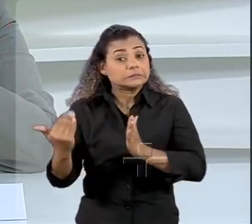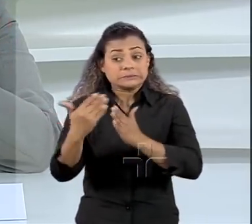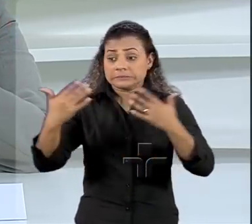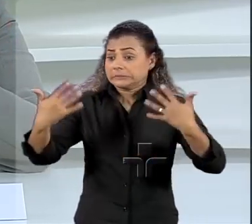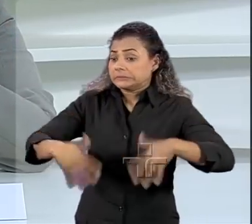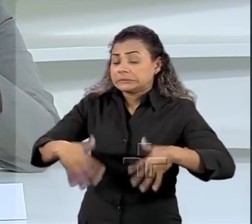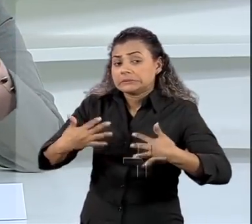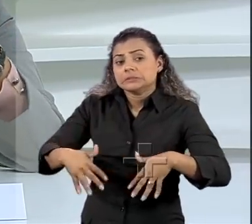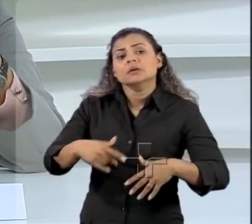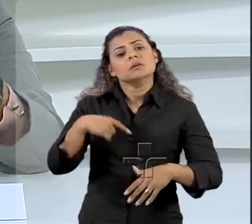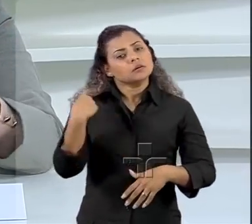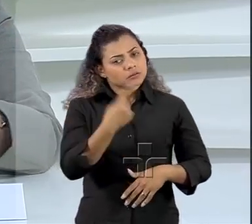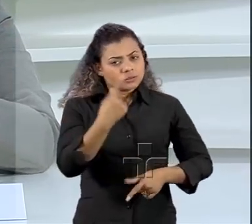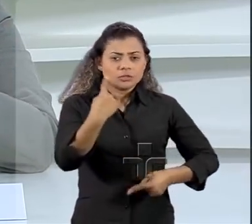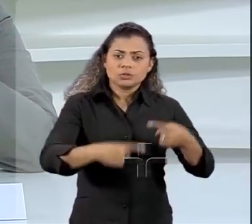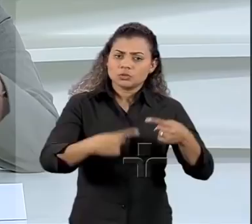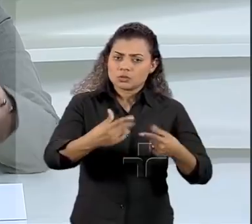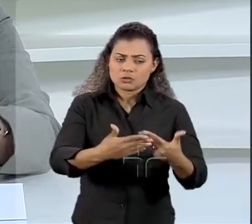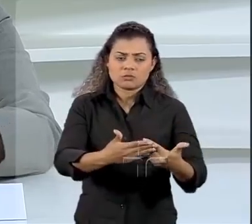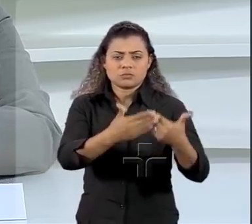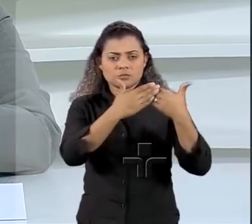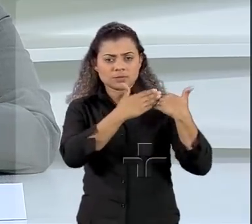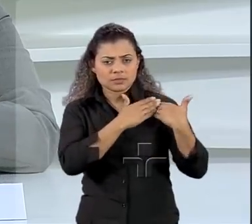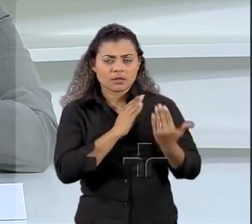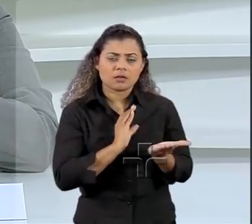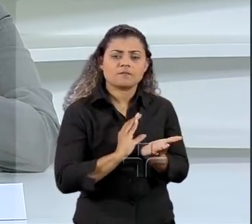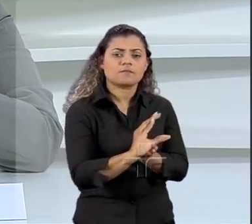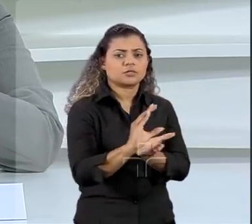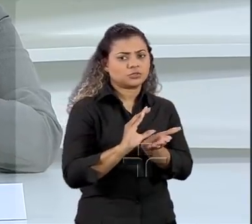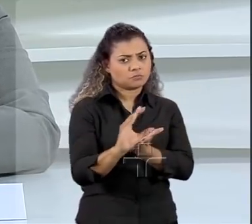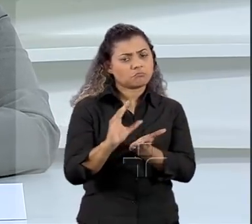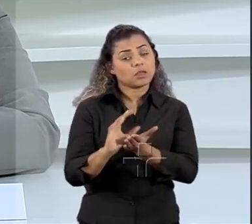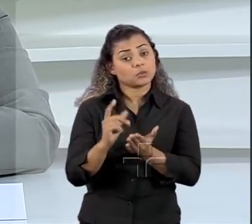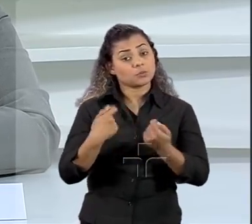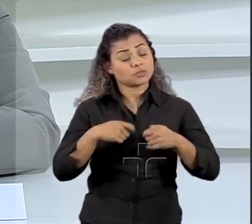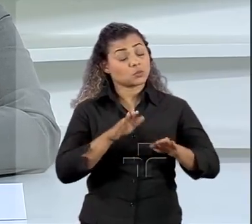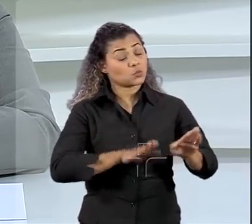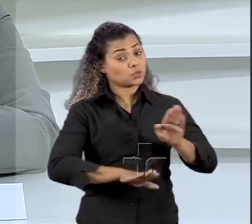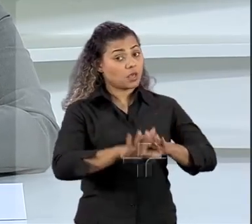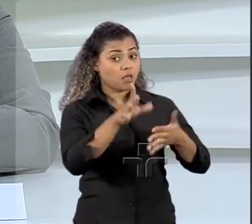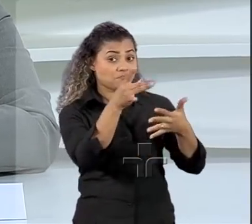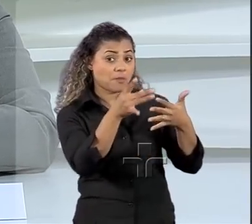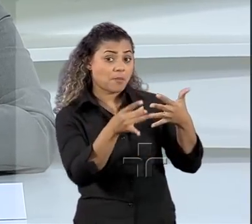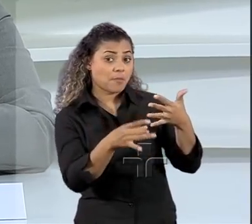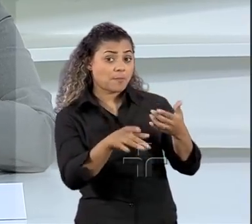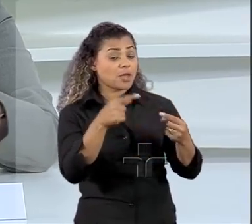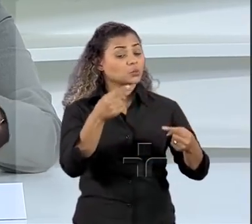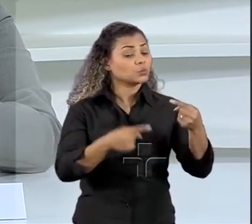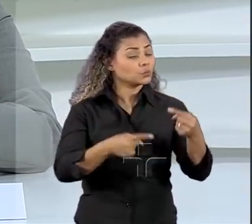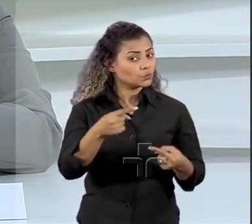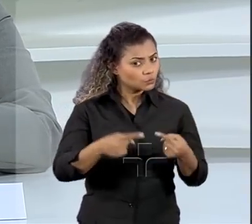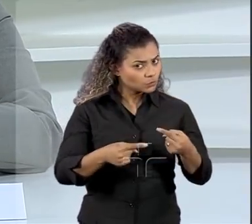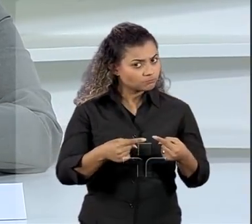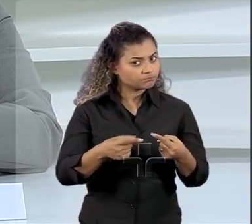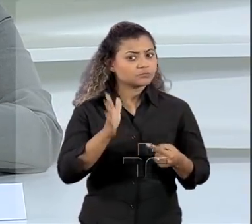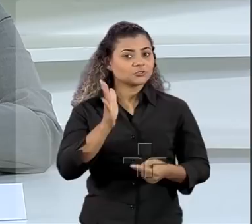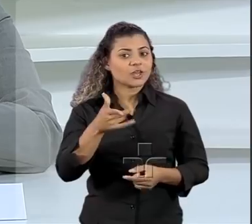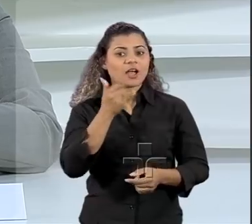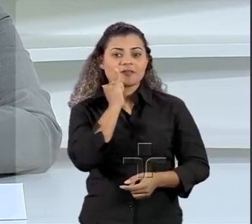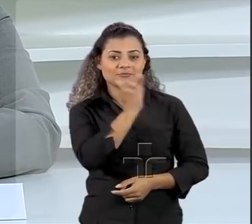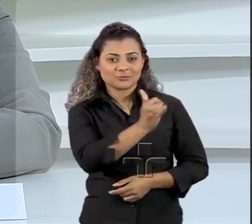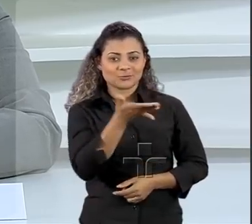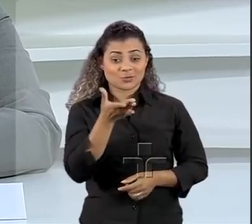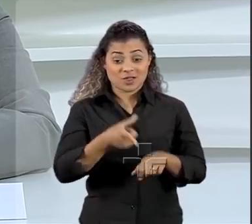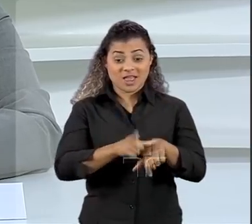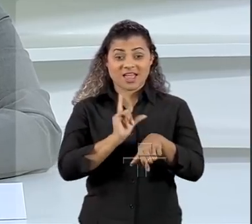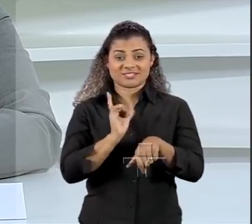discute responsabilidade, investimento com, assim, muito cuidado. Mas, como já disseram antes de mim, nós